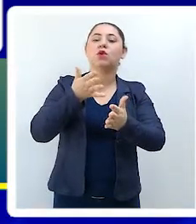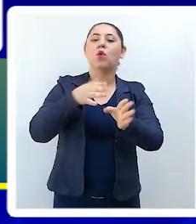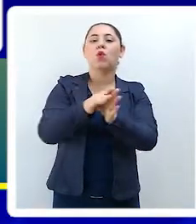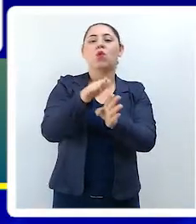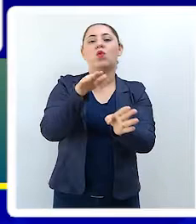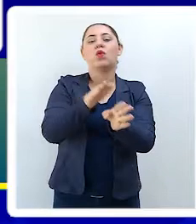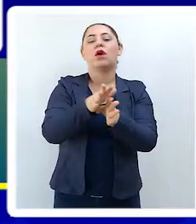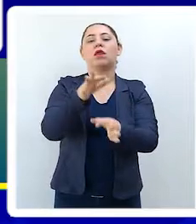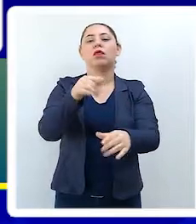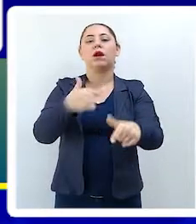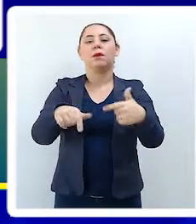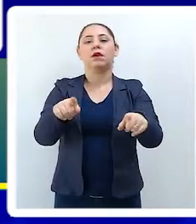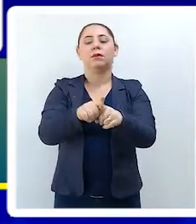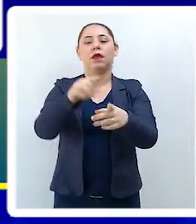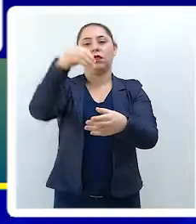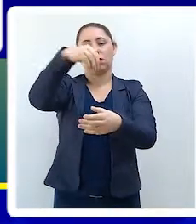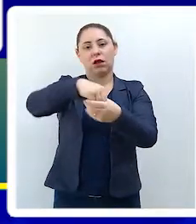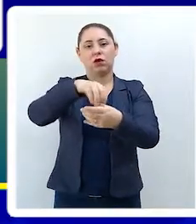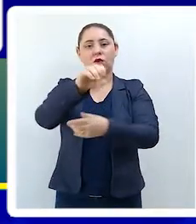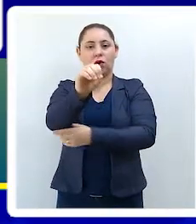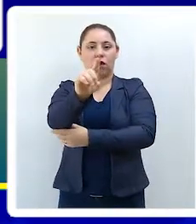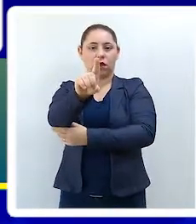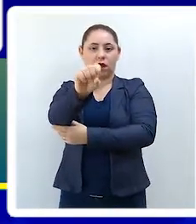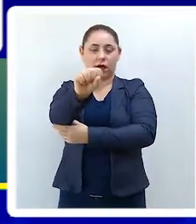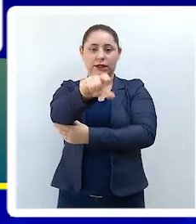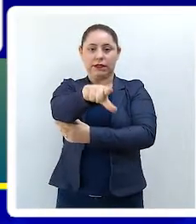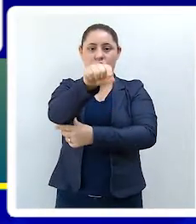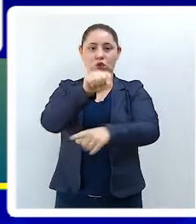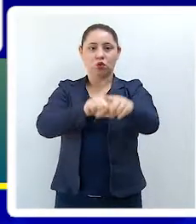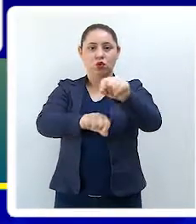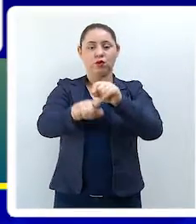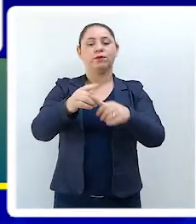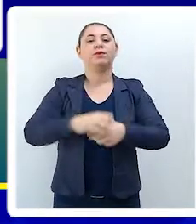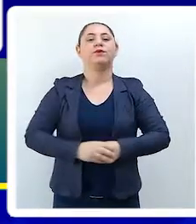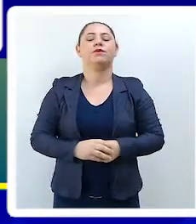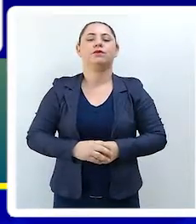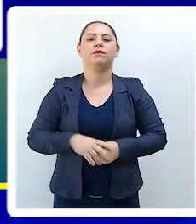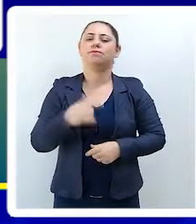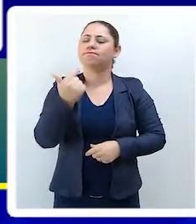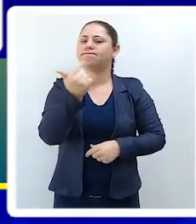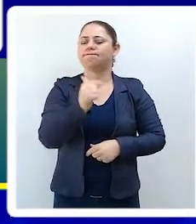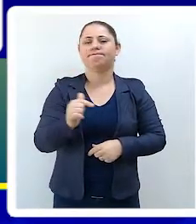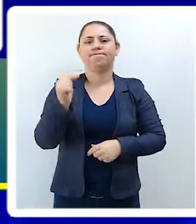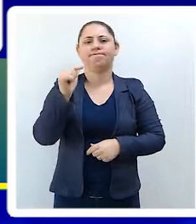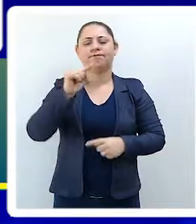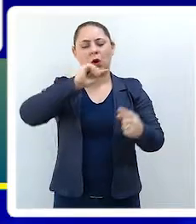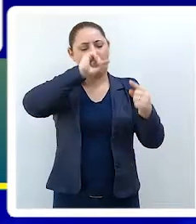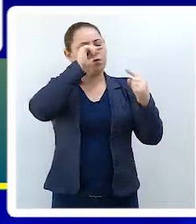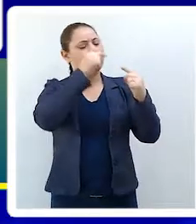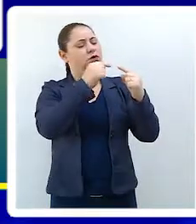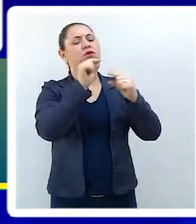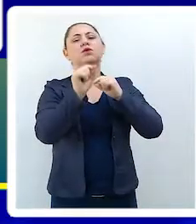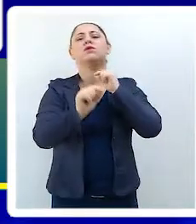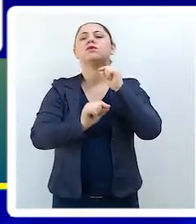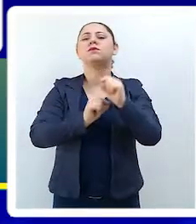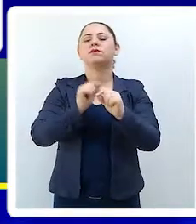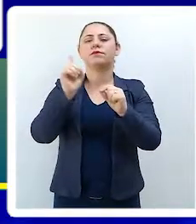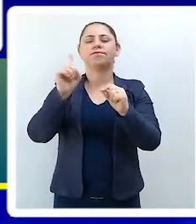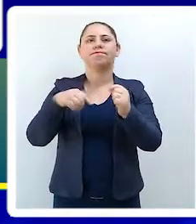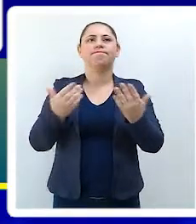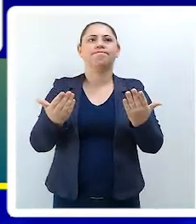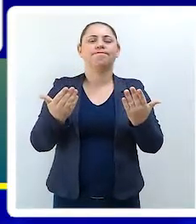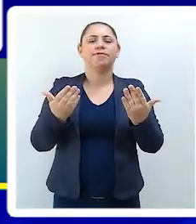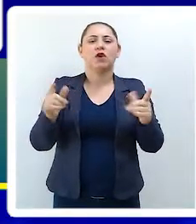de orientação dentro da ODS escolhida. Então, nós não temos um objetivo